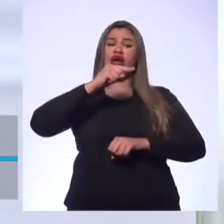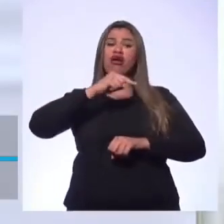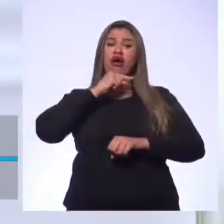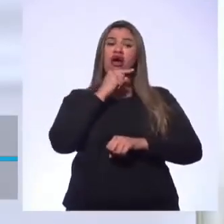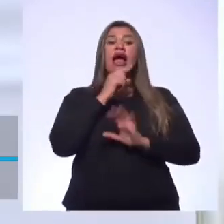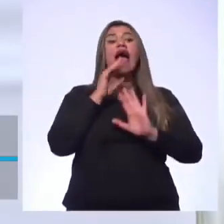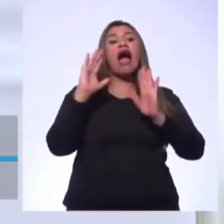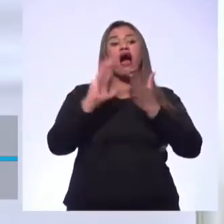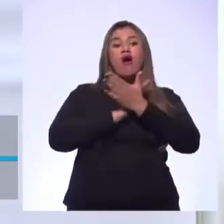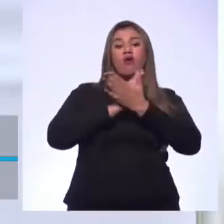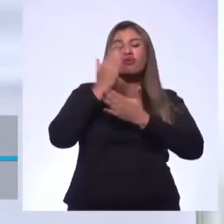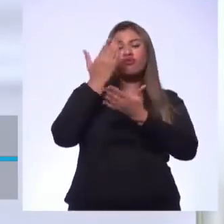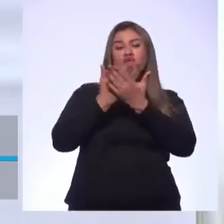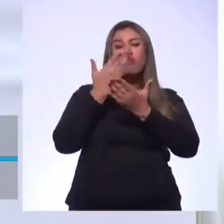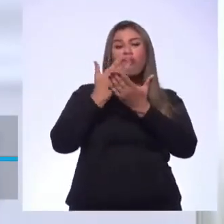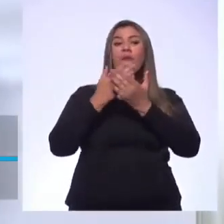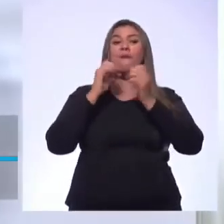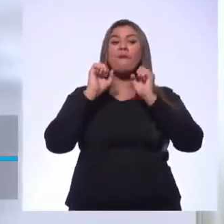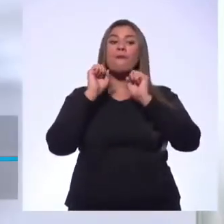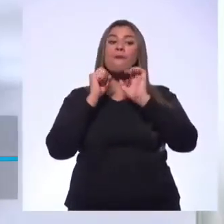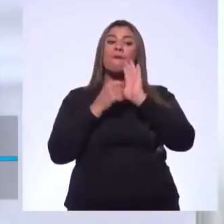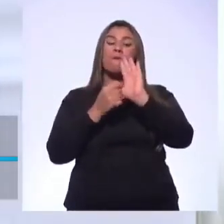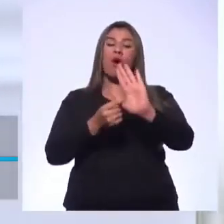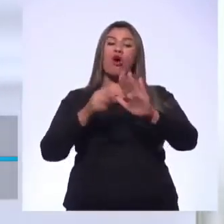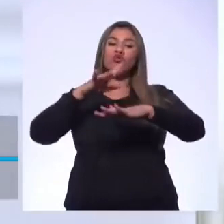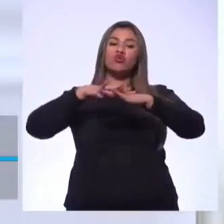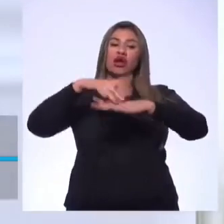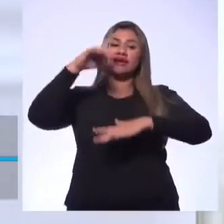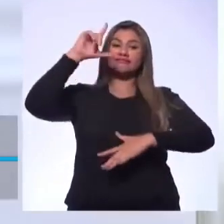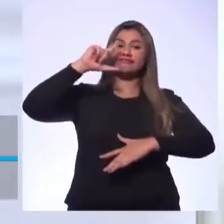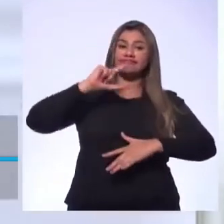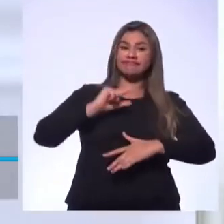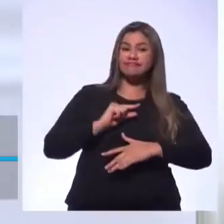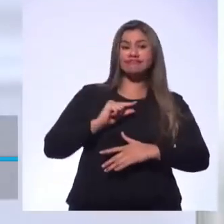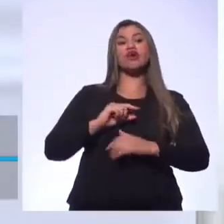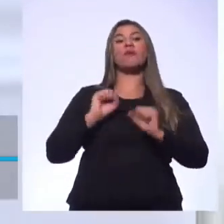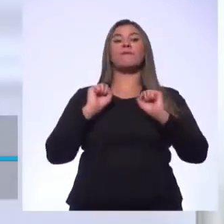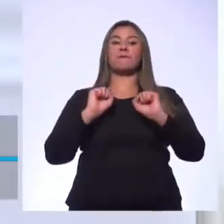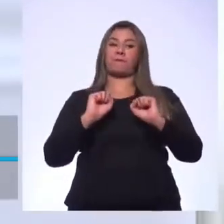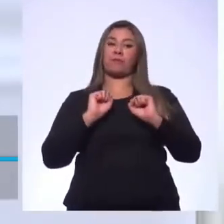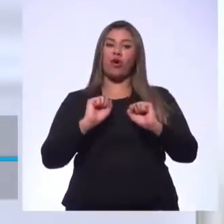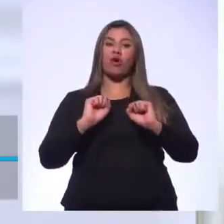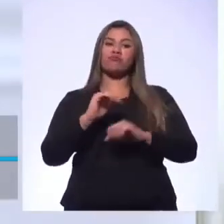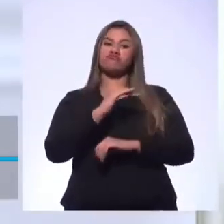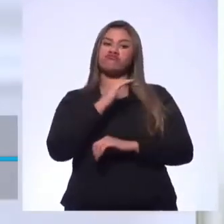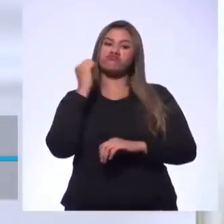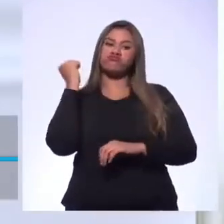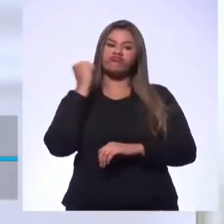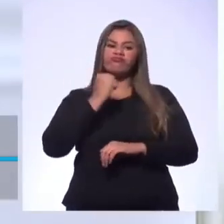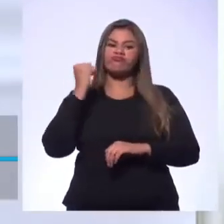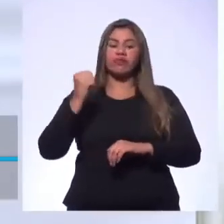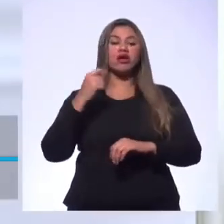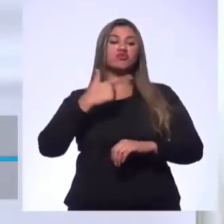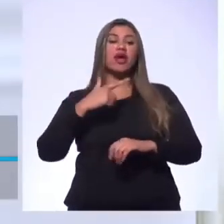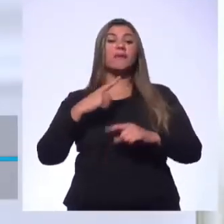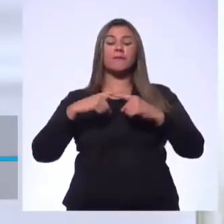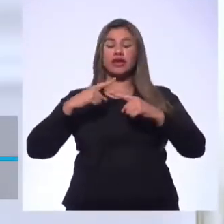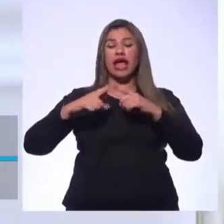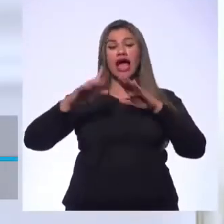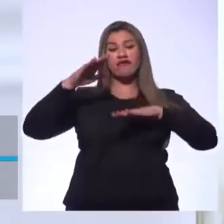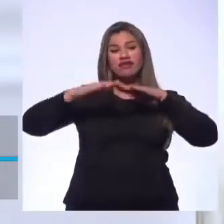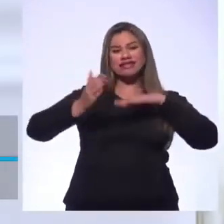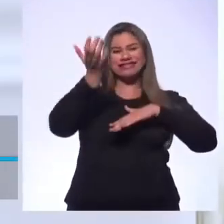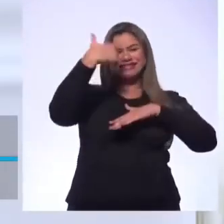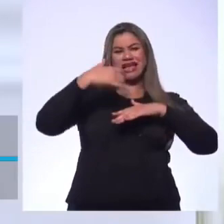diminuir a gravidade da doença. Diminui a gravidade da doença porque essas doenças virais elas podem vir acompanhadas de bactérias que já estavam ali no